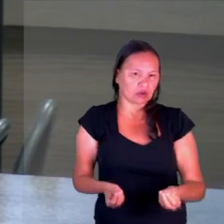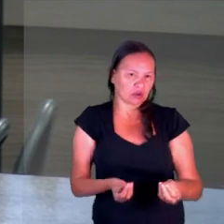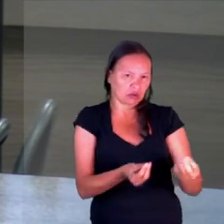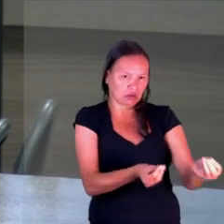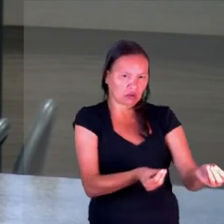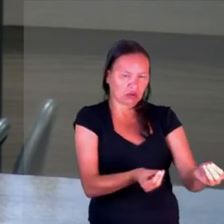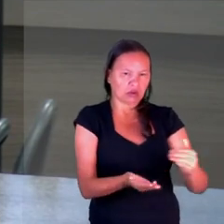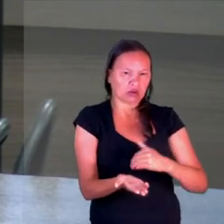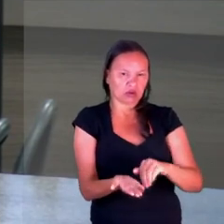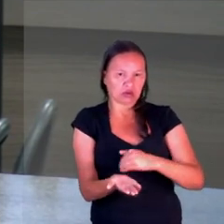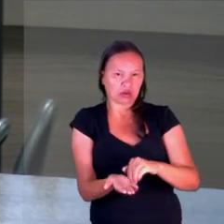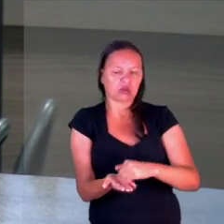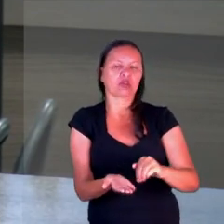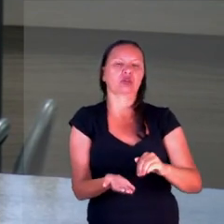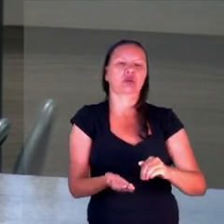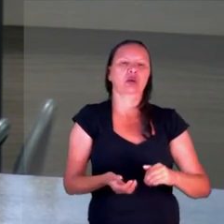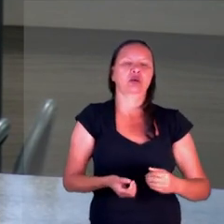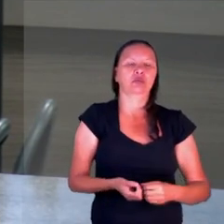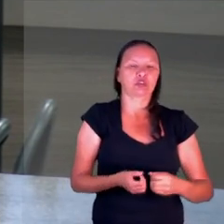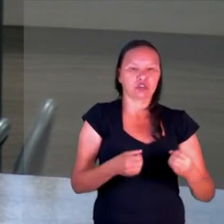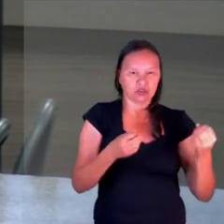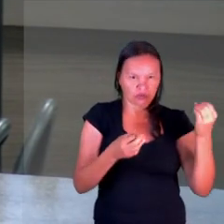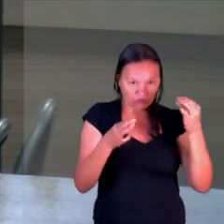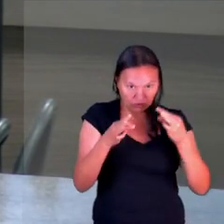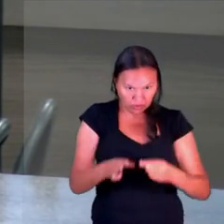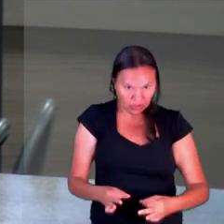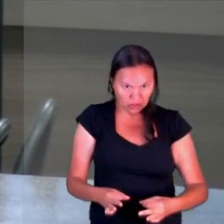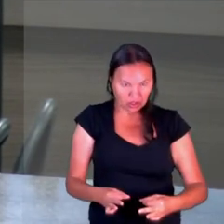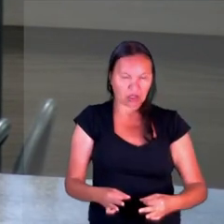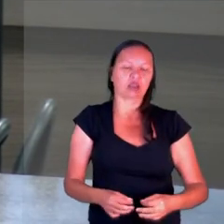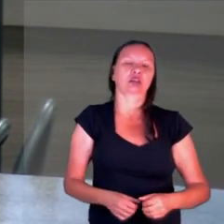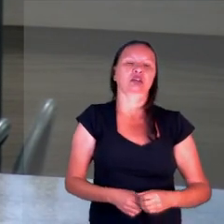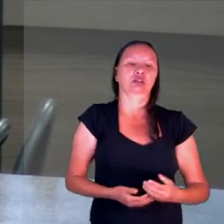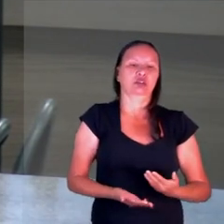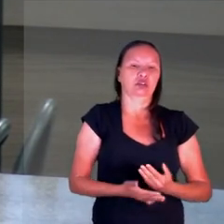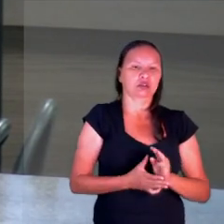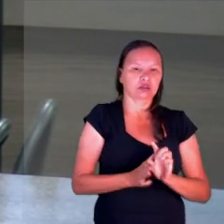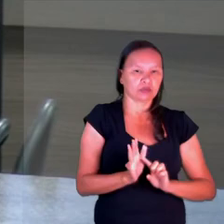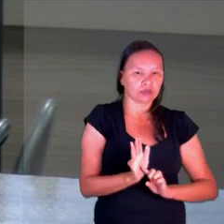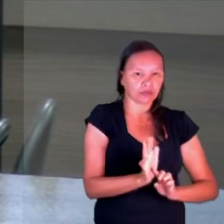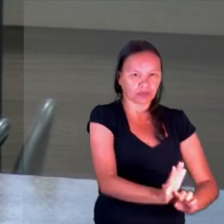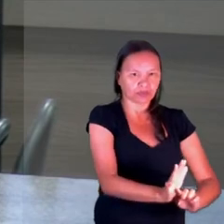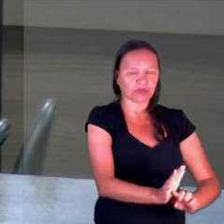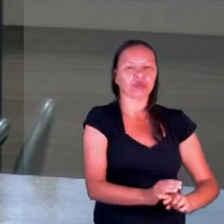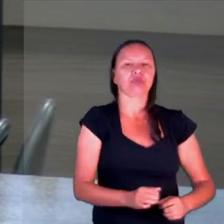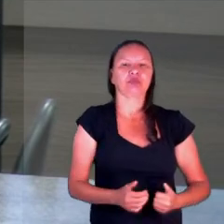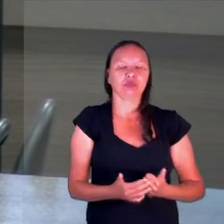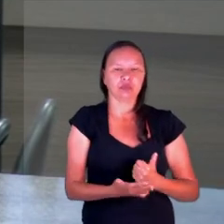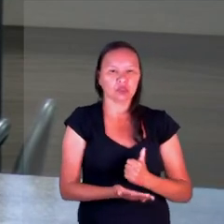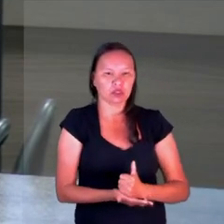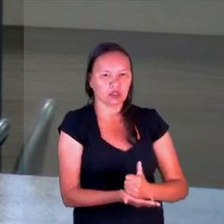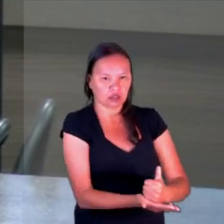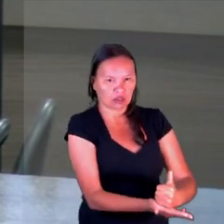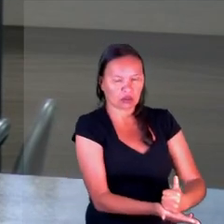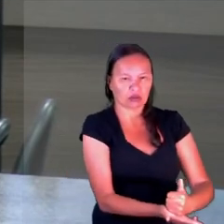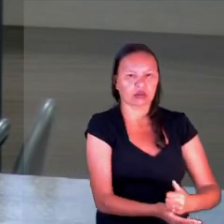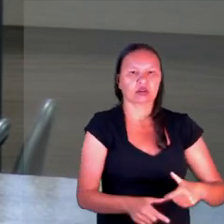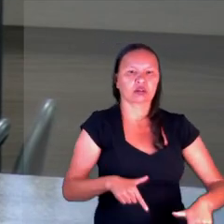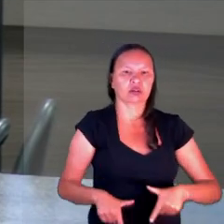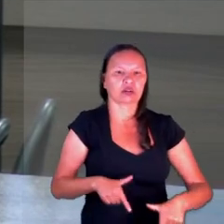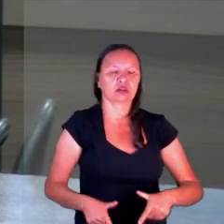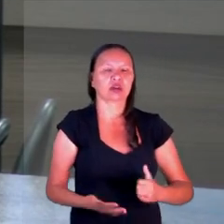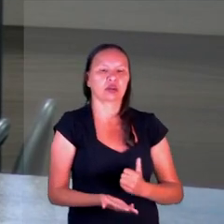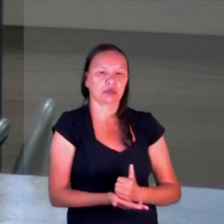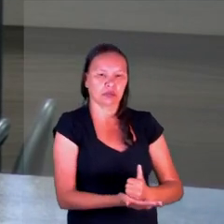Público de verdade né porque nós estamos aqui servindo e eu achei muito interessante já tá aposentada e continua trabalhando encontrou outros